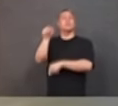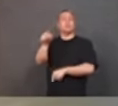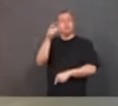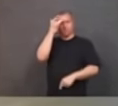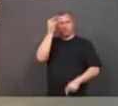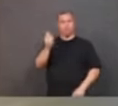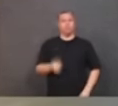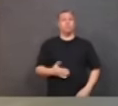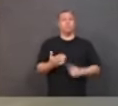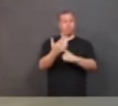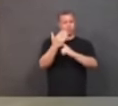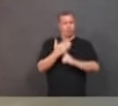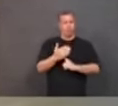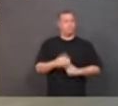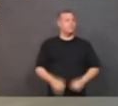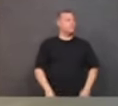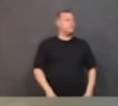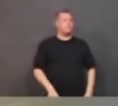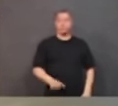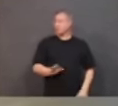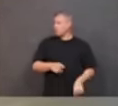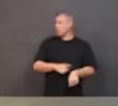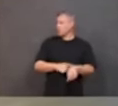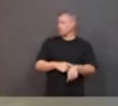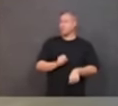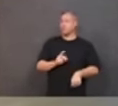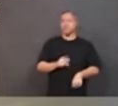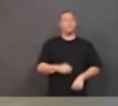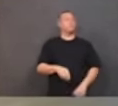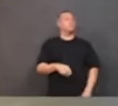difícil. Professor Pedro.